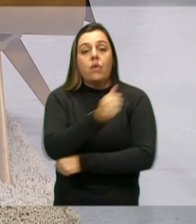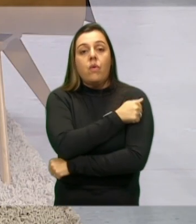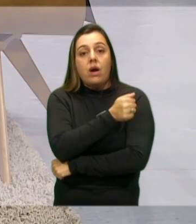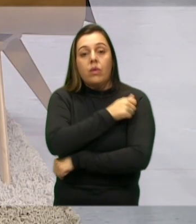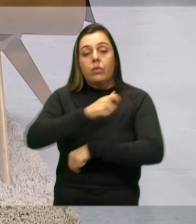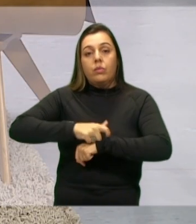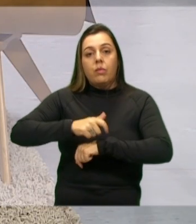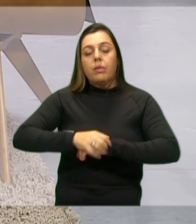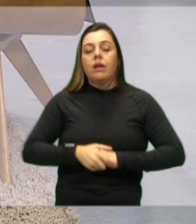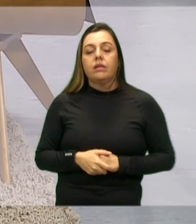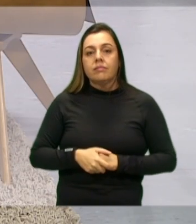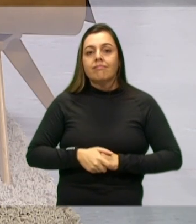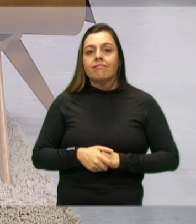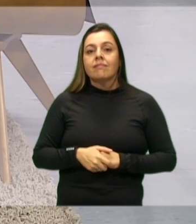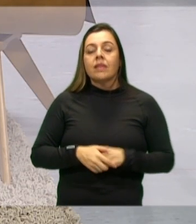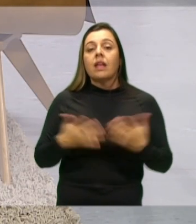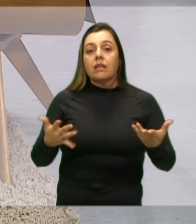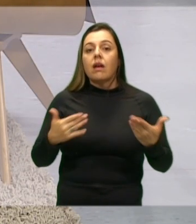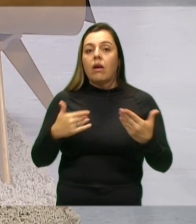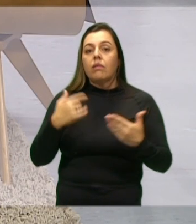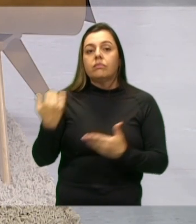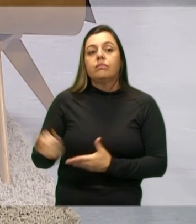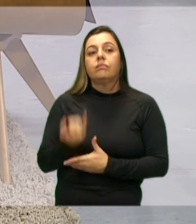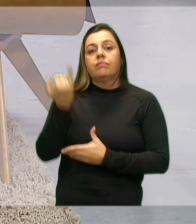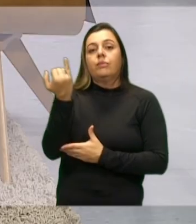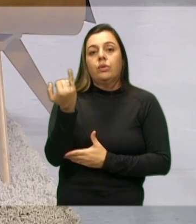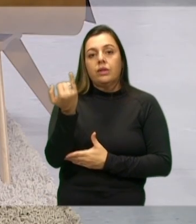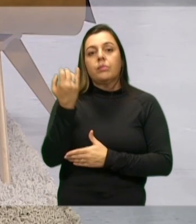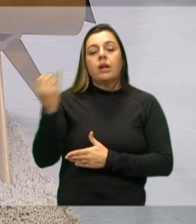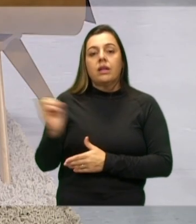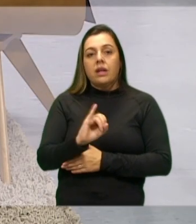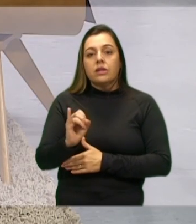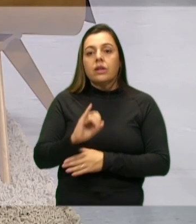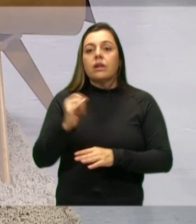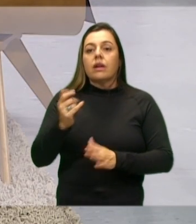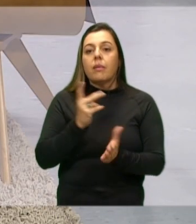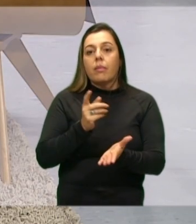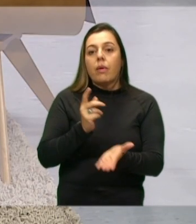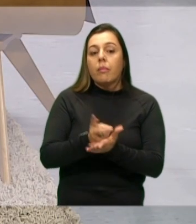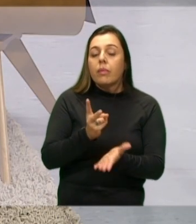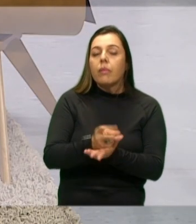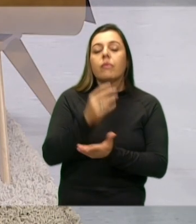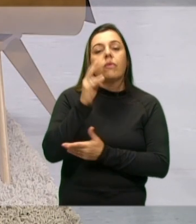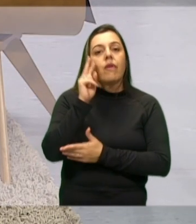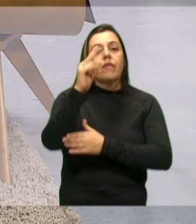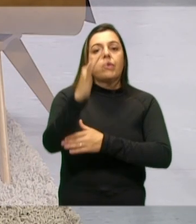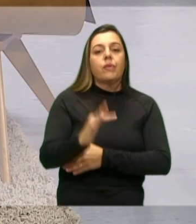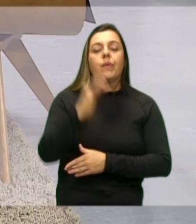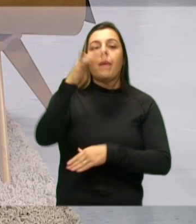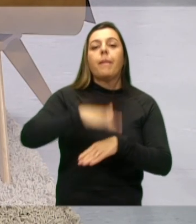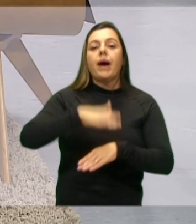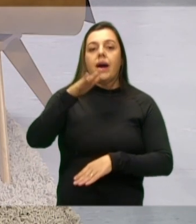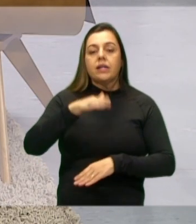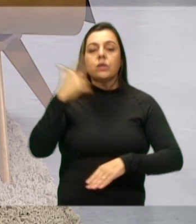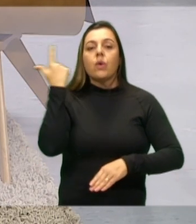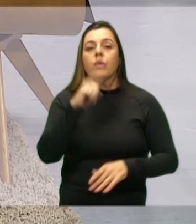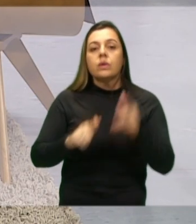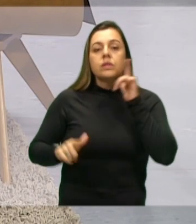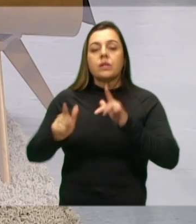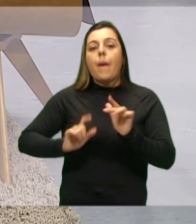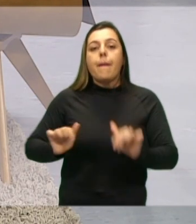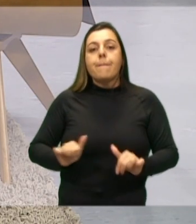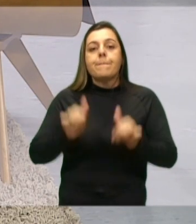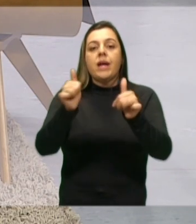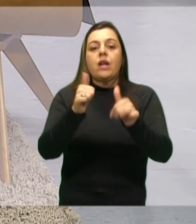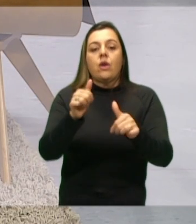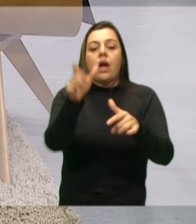naquele momento. Então, sem dúvida, é um grande passo que Itajaí dá. É claro que a gente tem que continuar olhando para o futuro para cada vez mais conseguir melhorar a